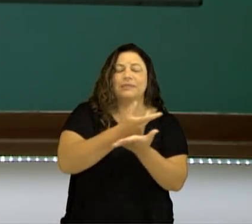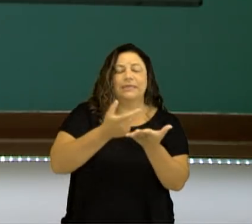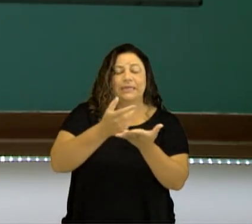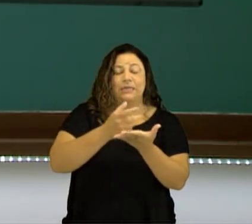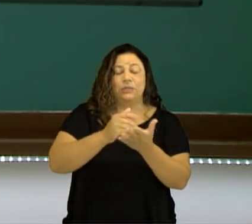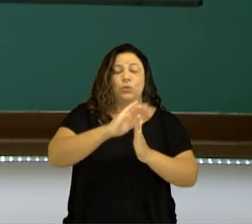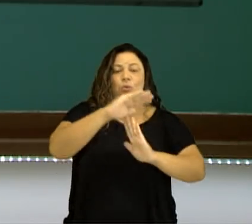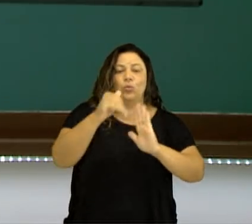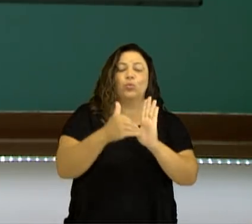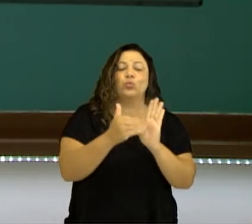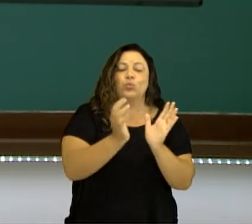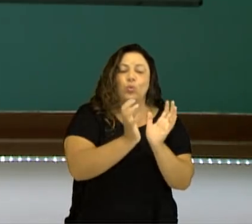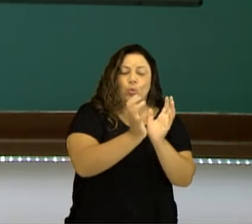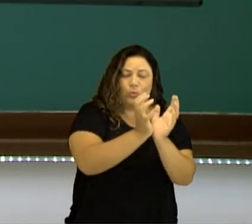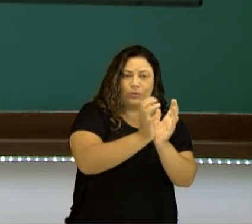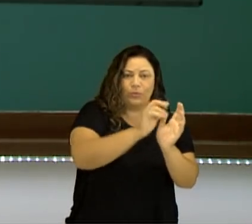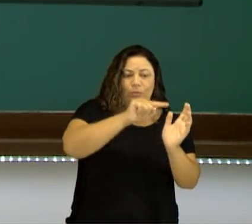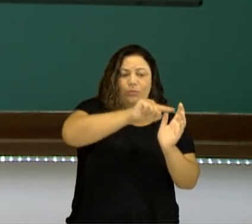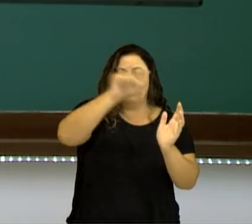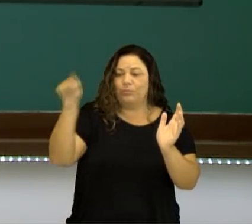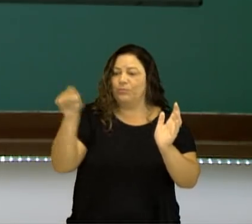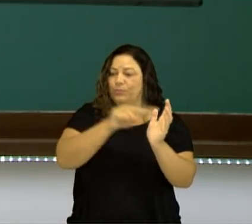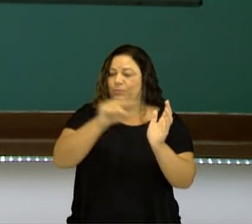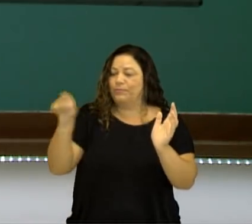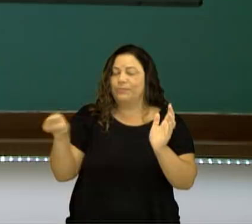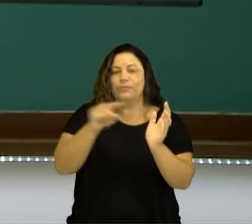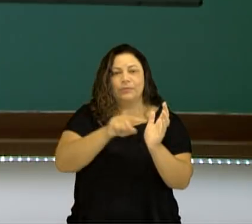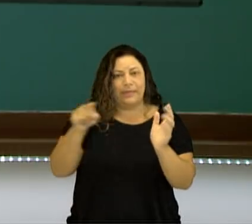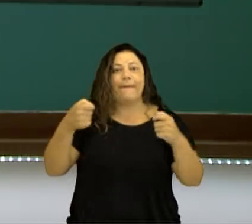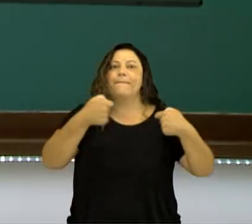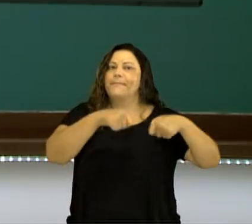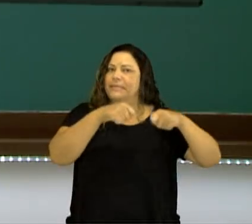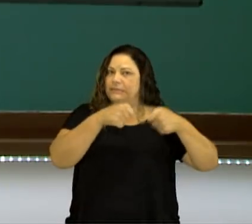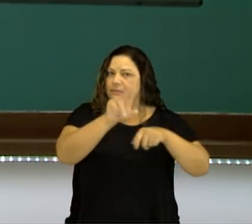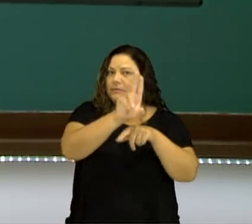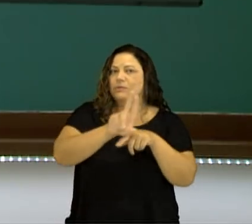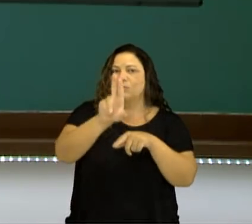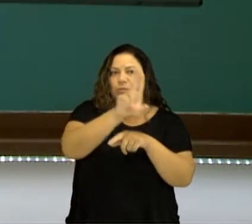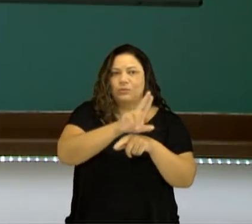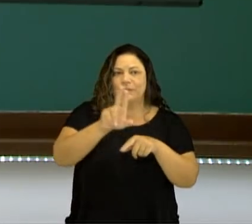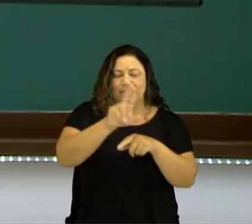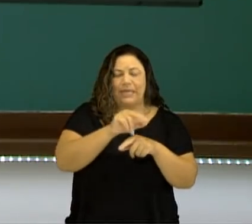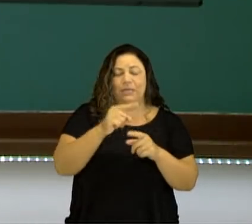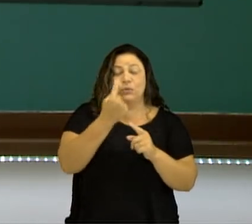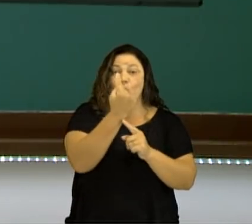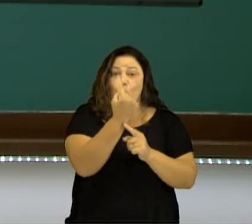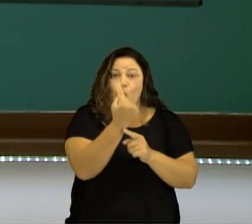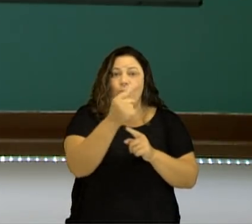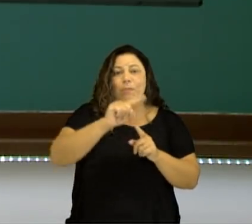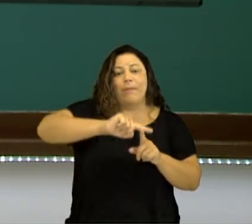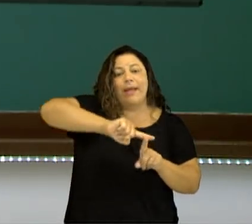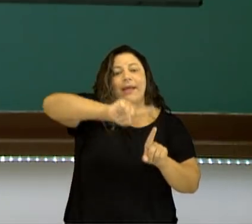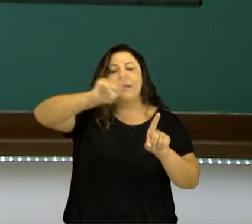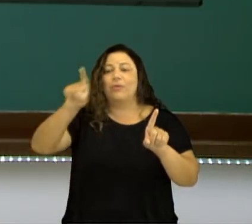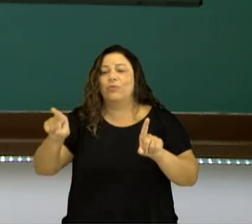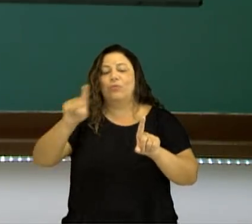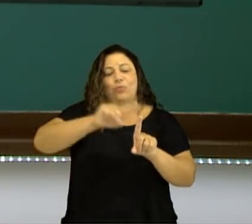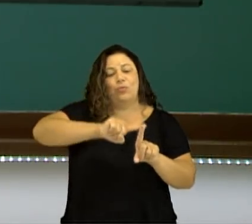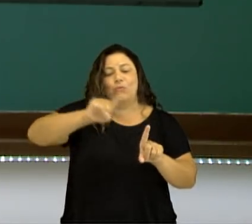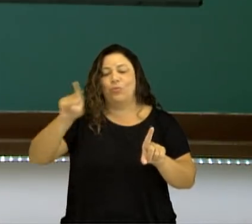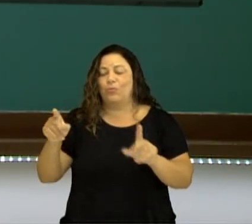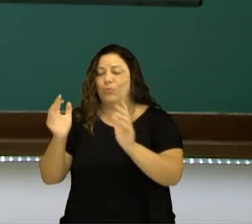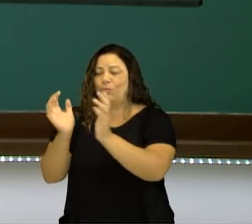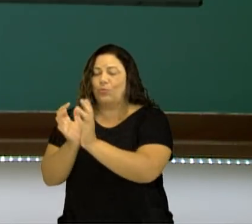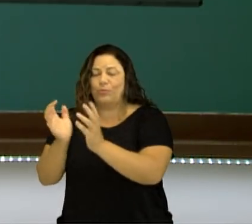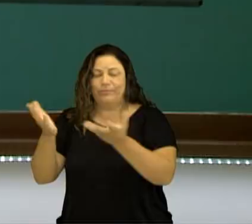de partida precisam ser usados e de cada um deles parte uma única flechinha para o conjunto